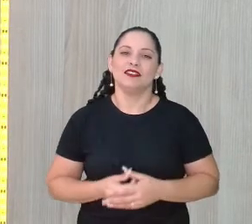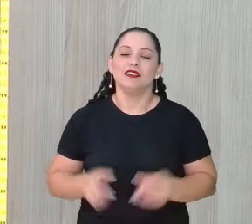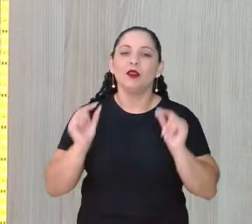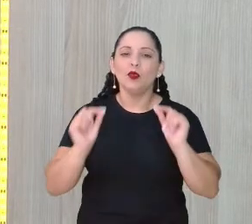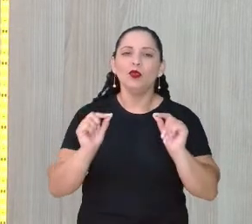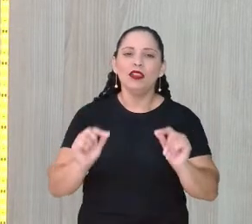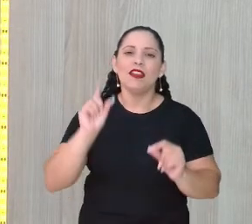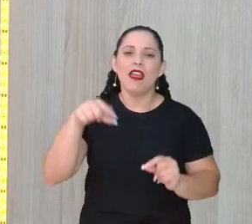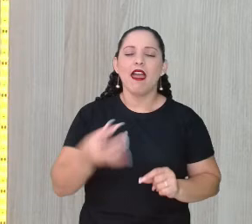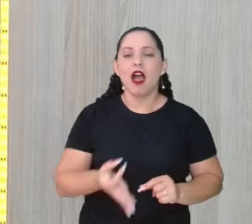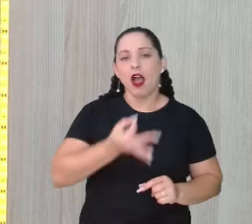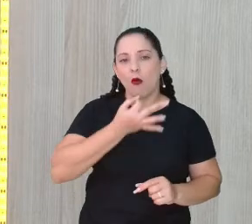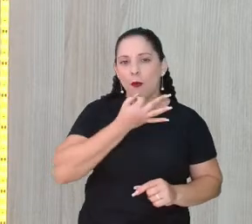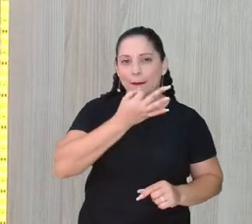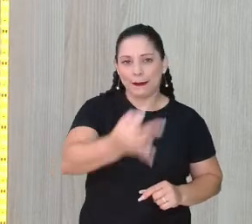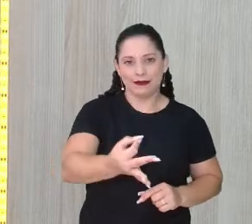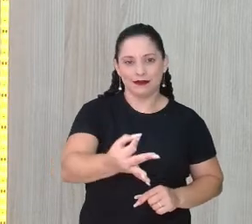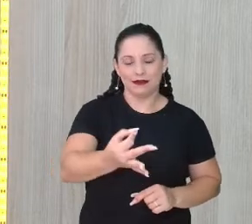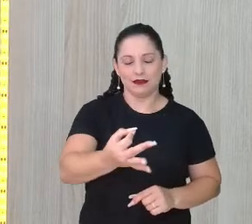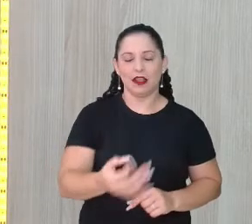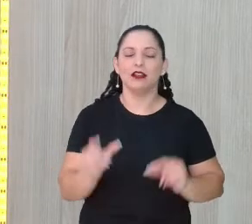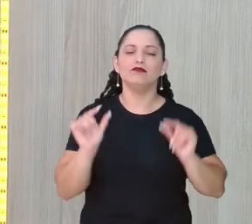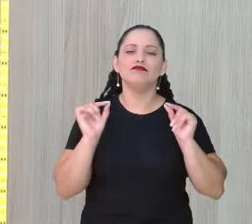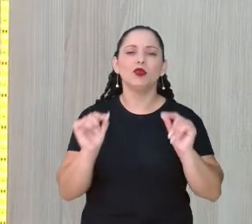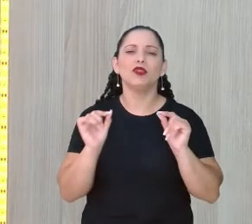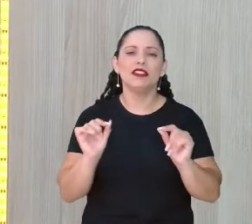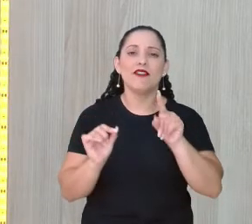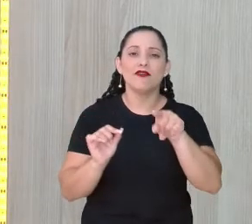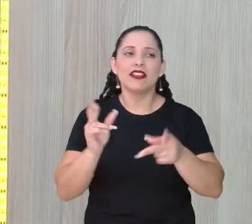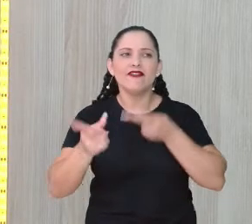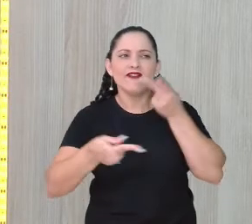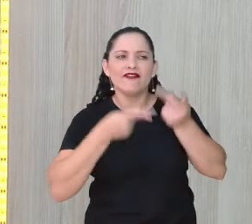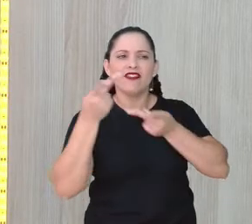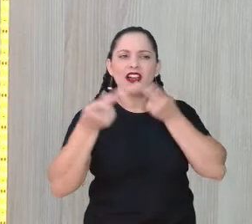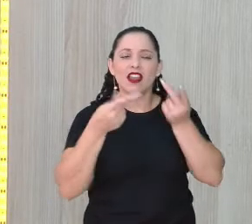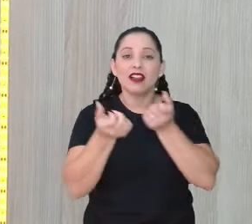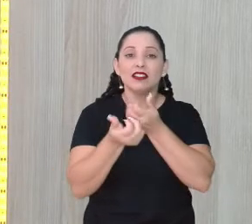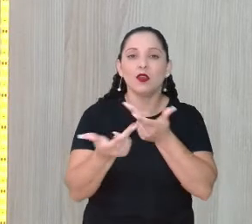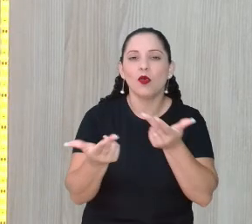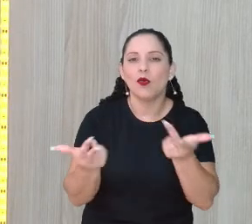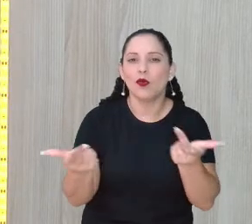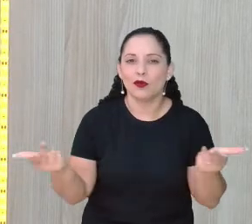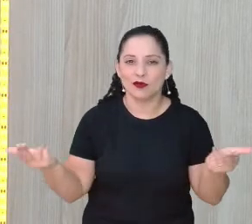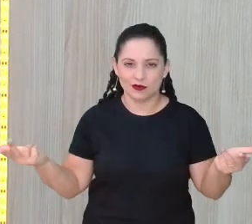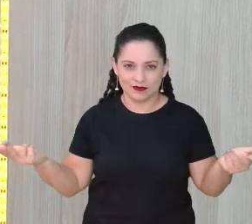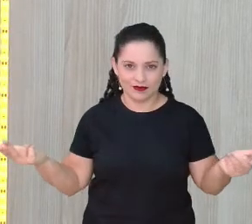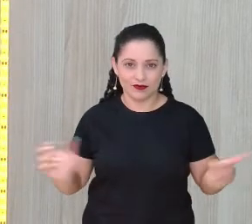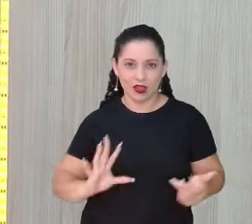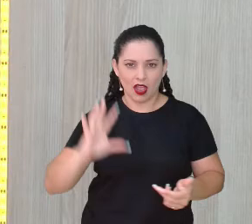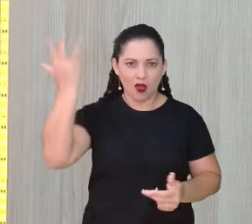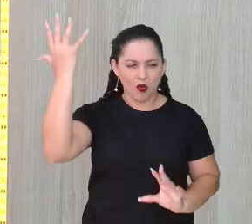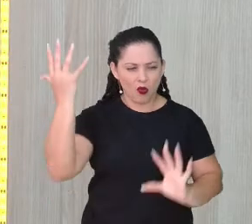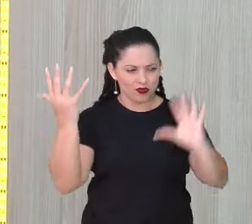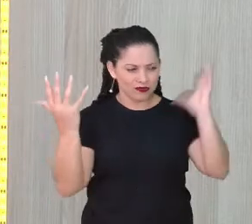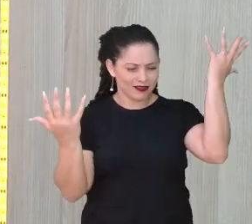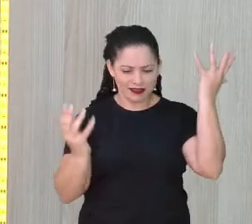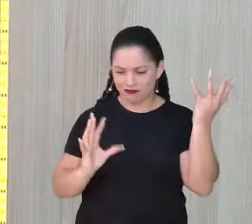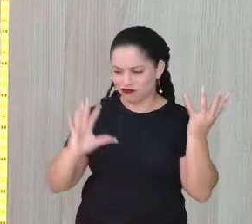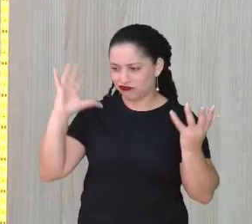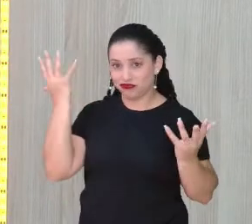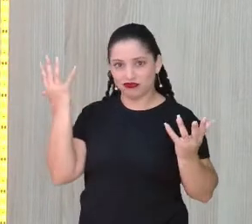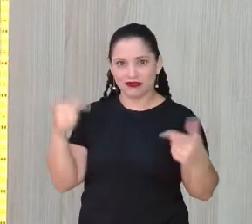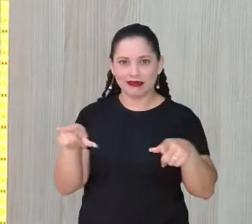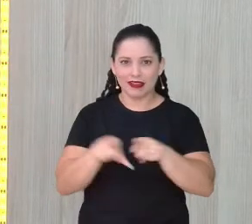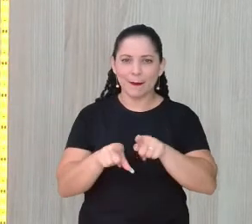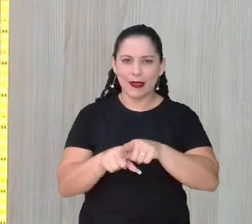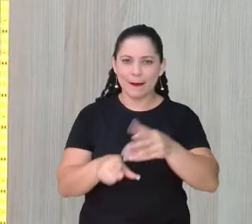é argumentar? Argumentar é você falar sobre fatos que estão ali acontecendo, é você também